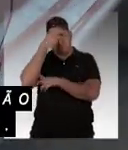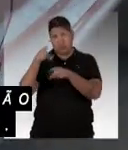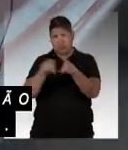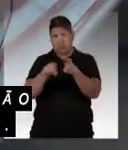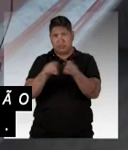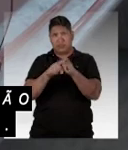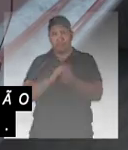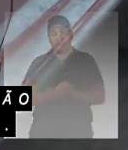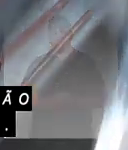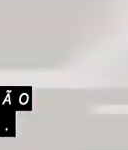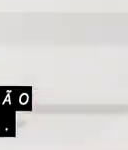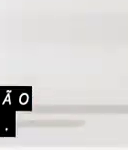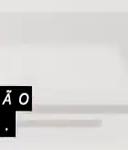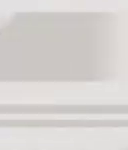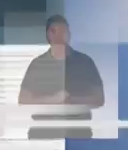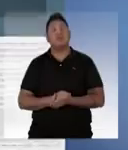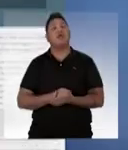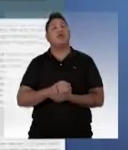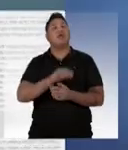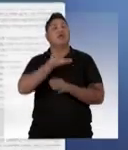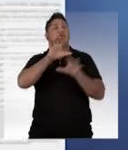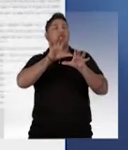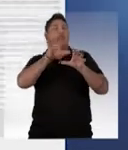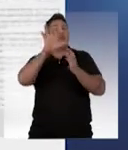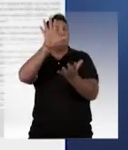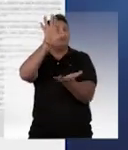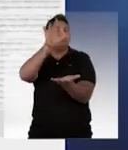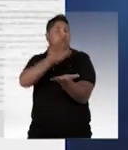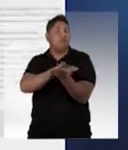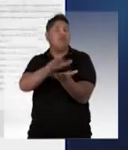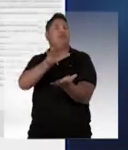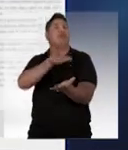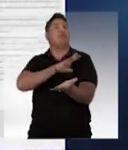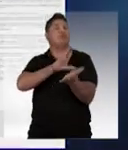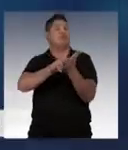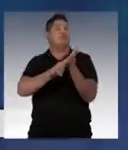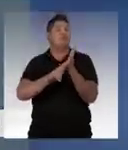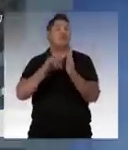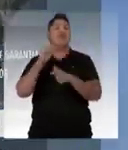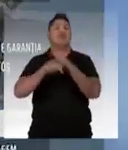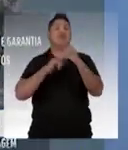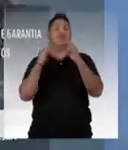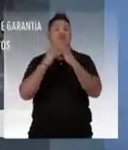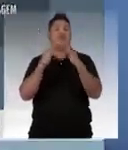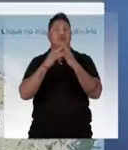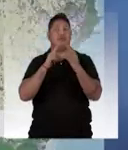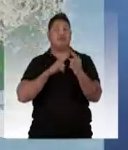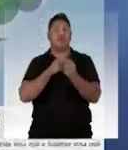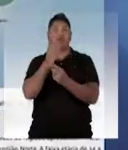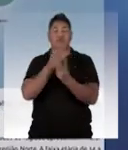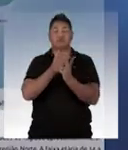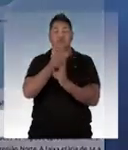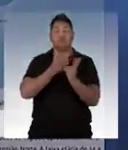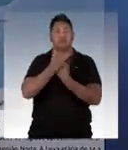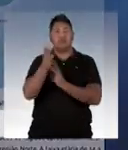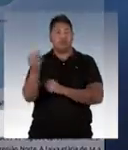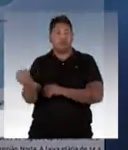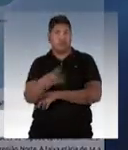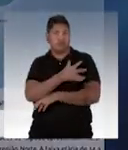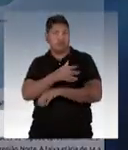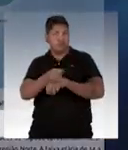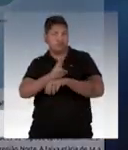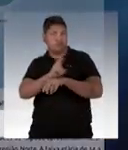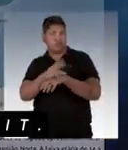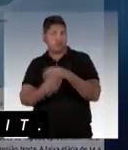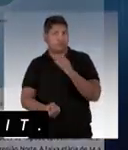fiscalização e conscientização. Dados sobre diversidade, igualdade e trabalho infantil são reunidos em 2